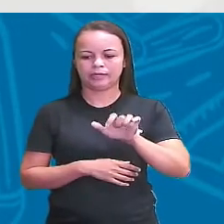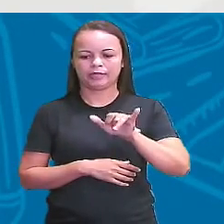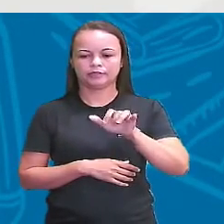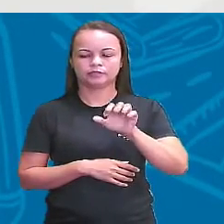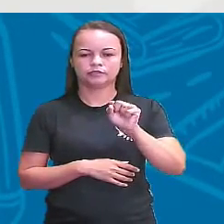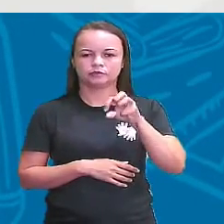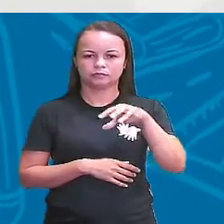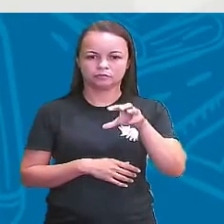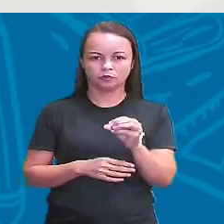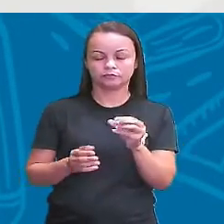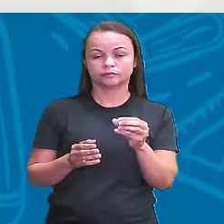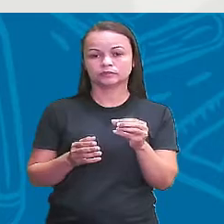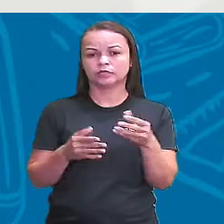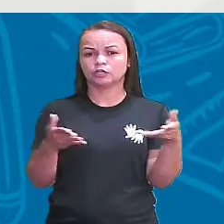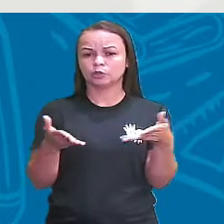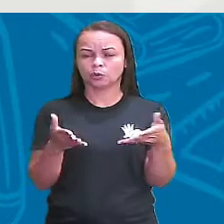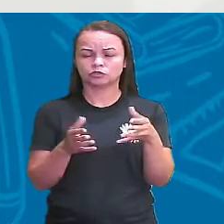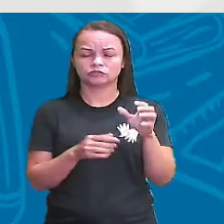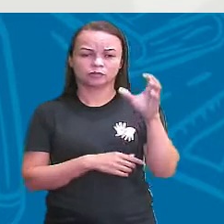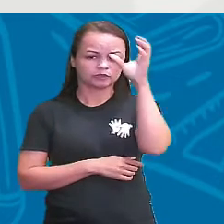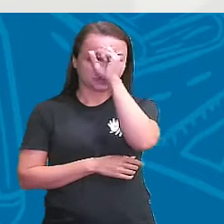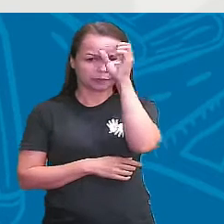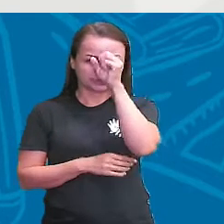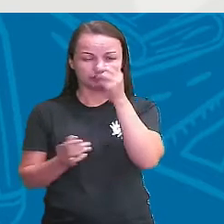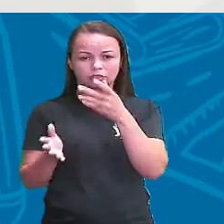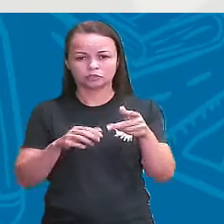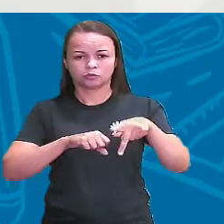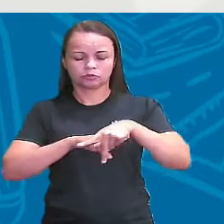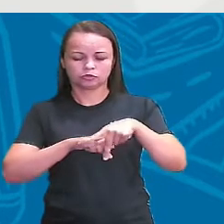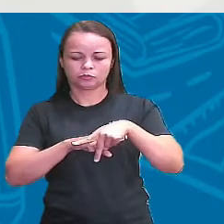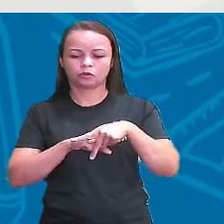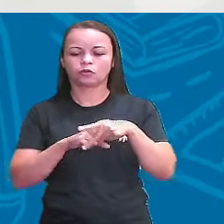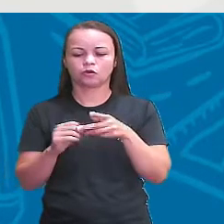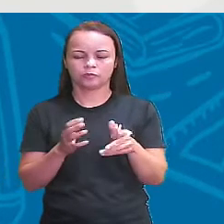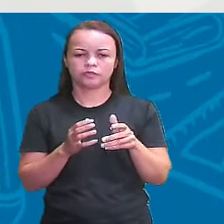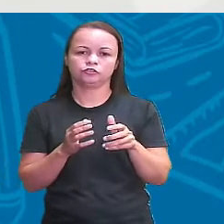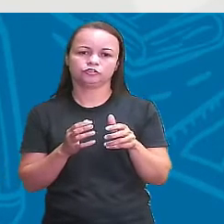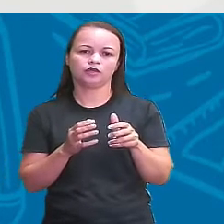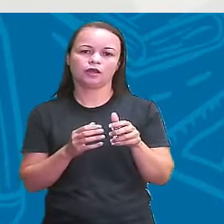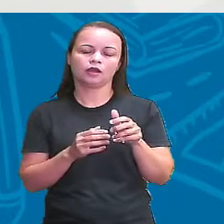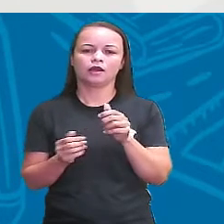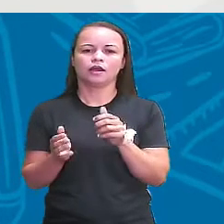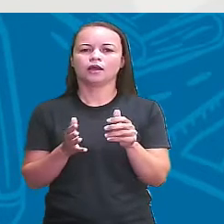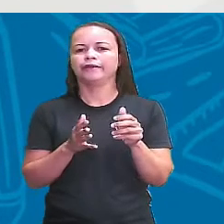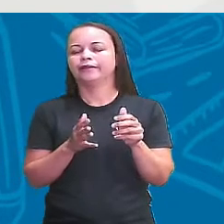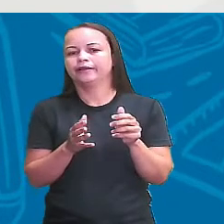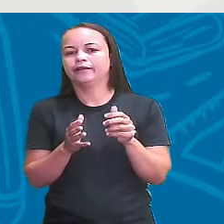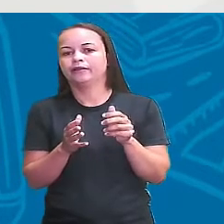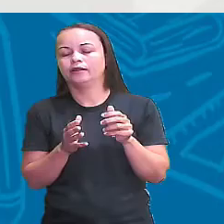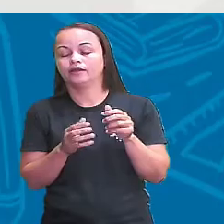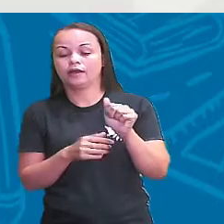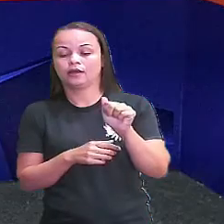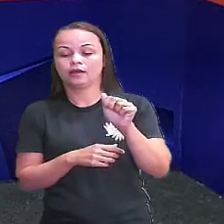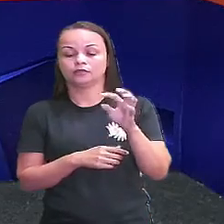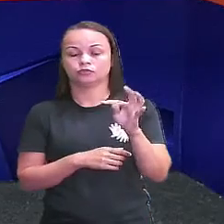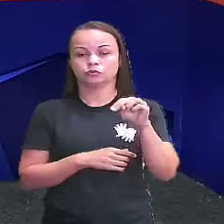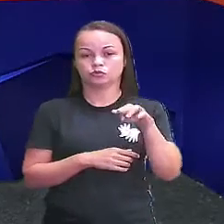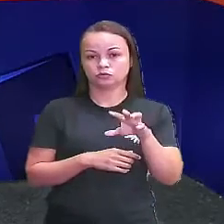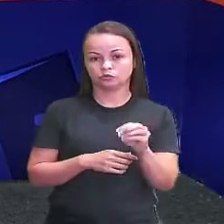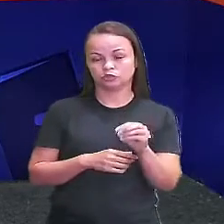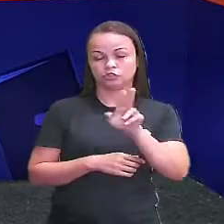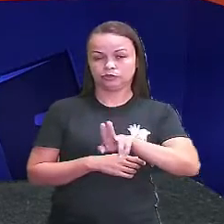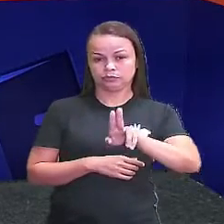é aprender sobre os pronomes átonos em espanhol, aprender os usos desse pronome e,